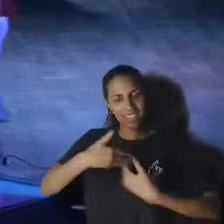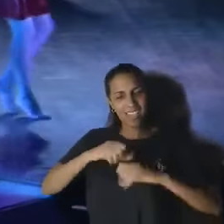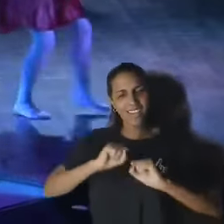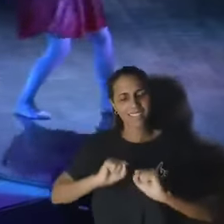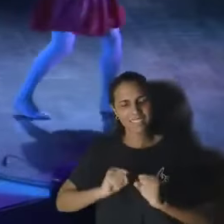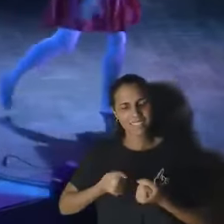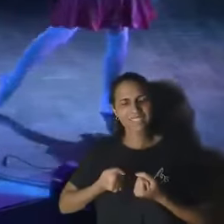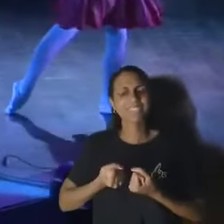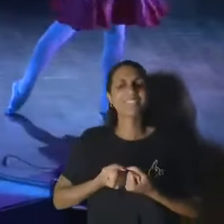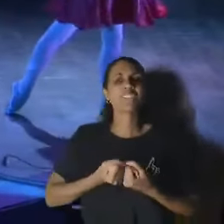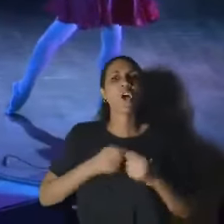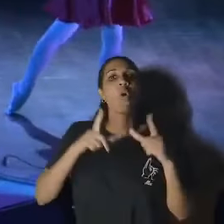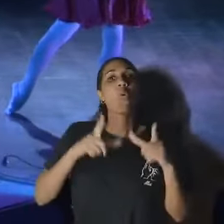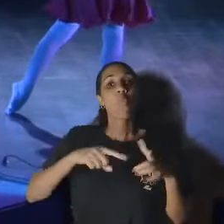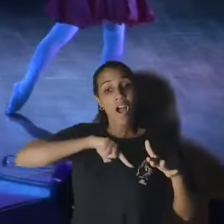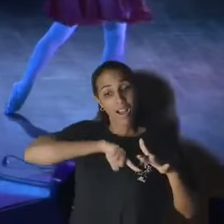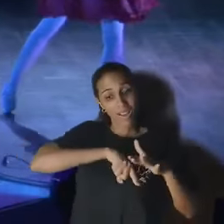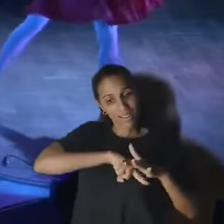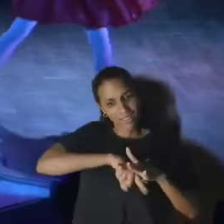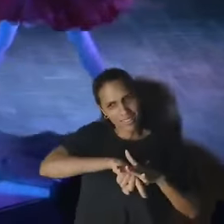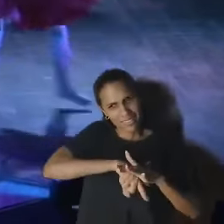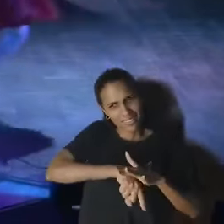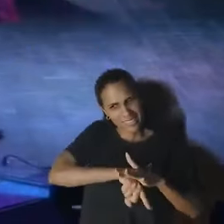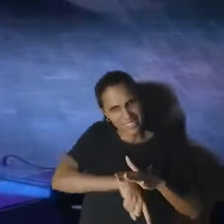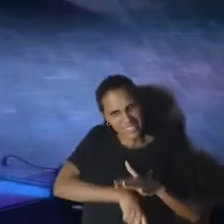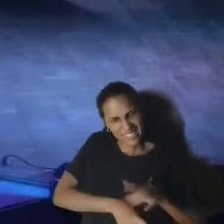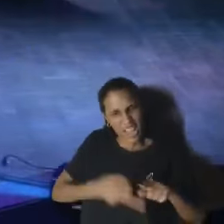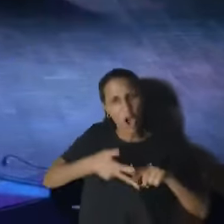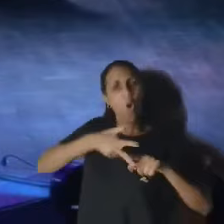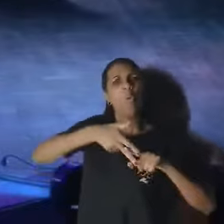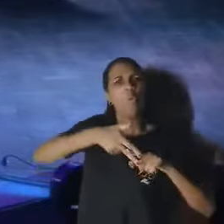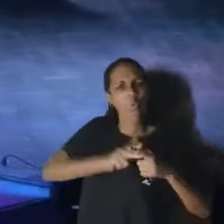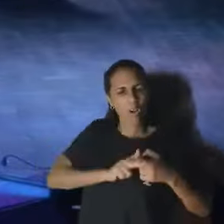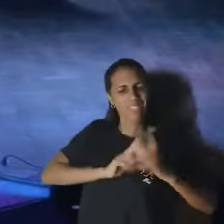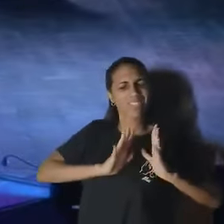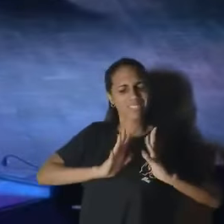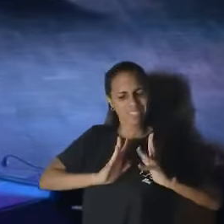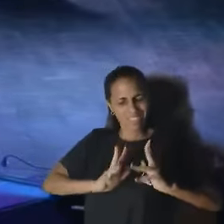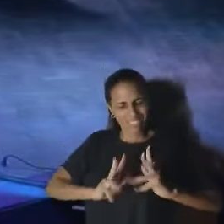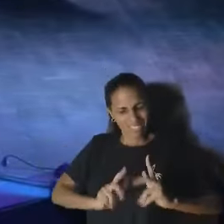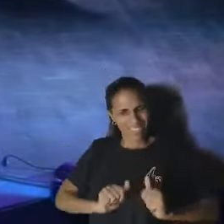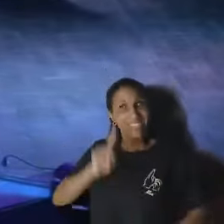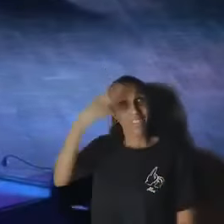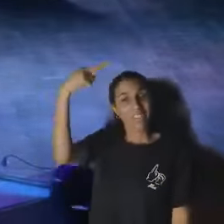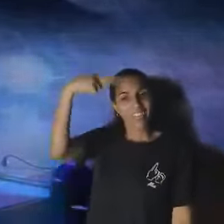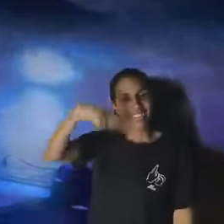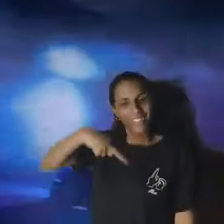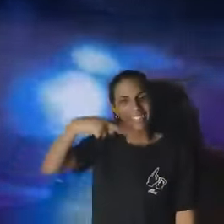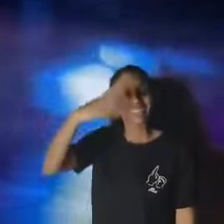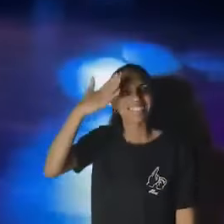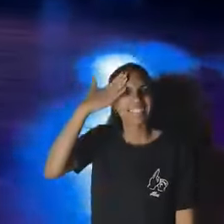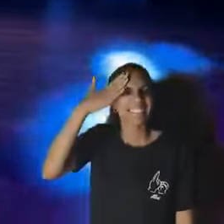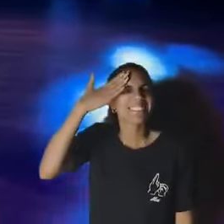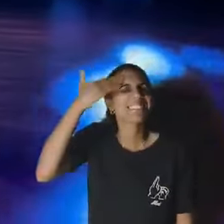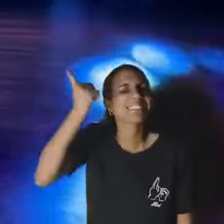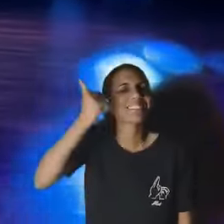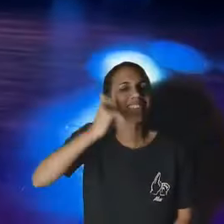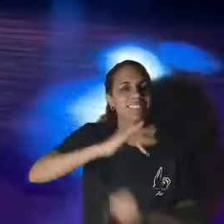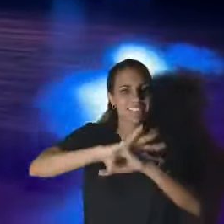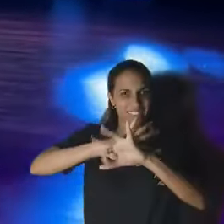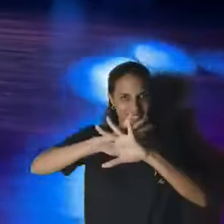lugar que ninguém conhece, mas Ele viu e sabe